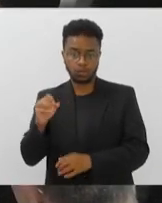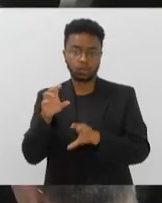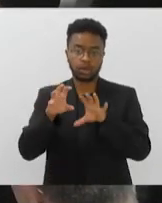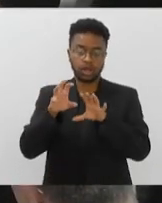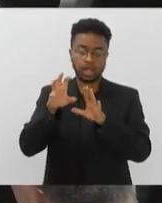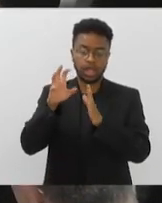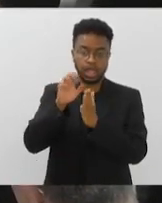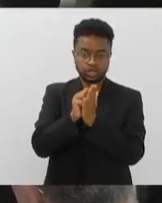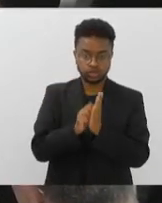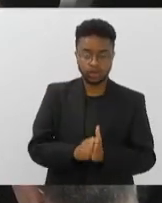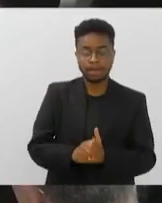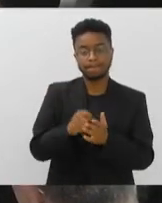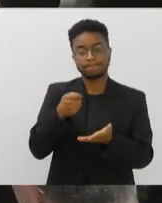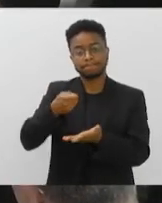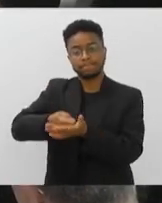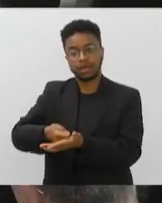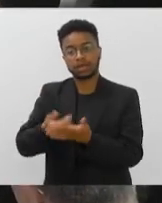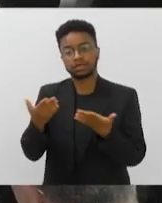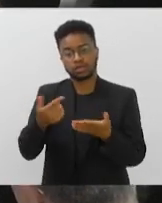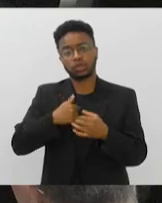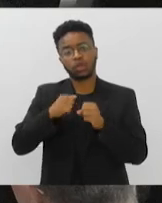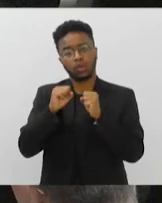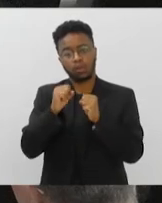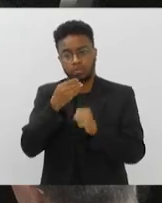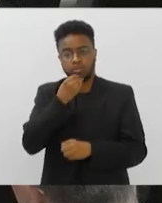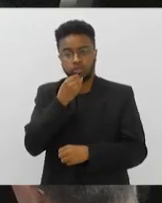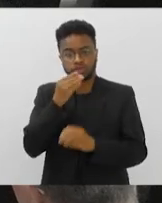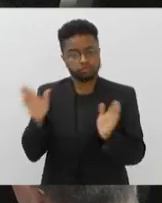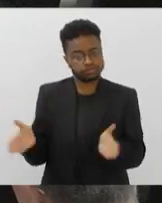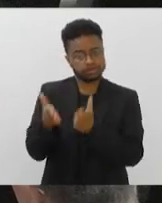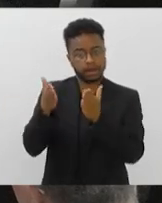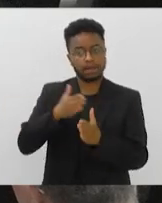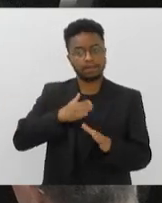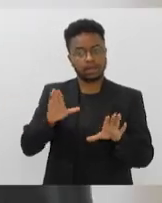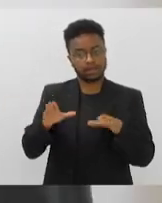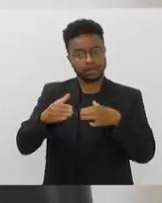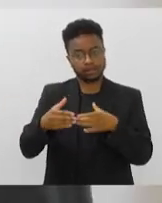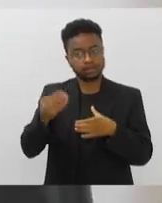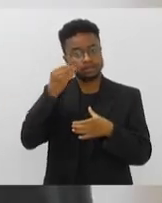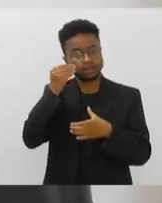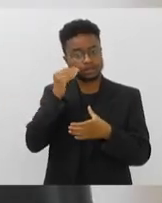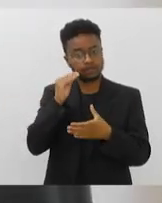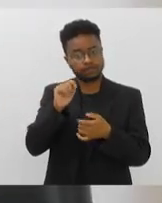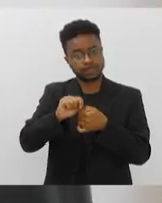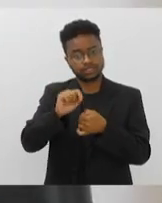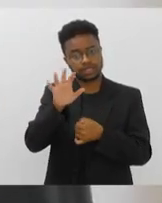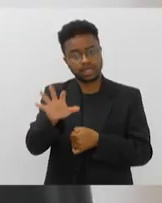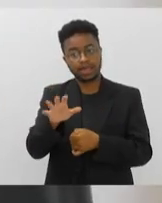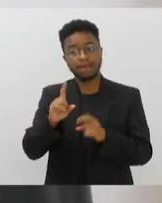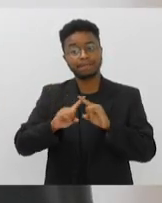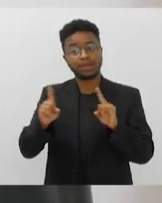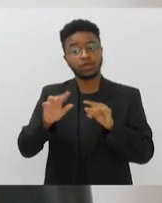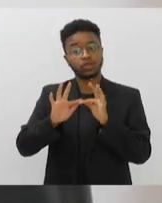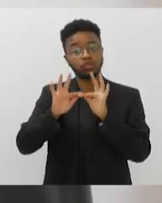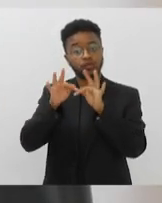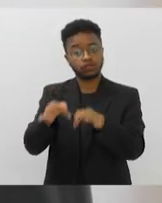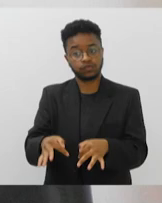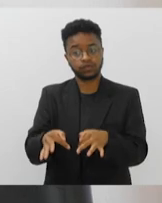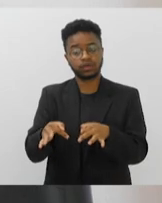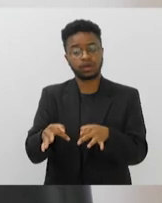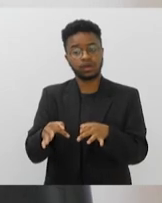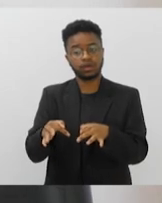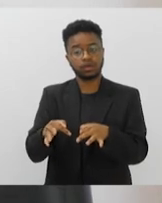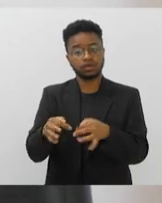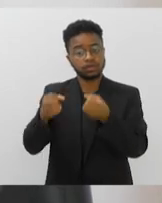o seu carnê Leão eu poderia mobilizar minha classe para fazer isso só que chega no final no ajuste